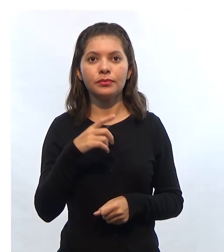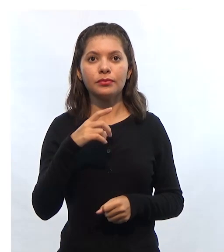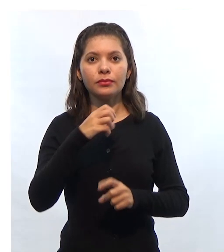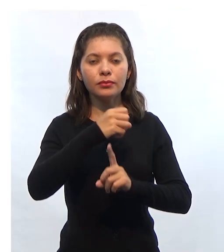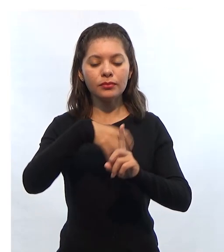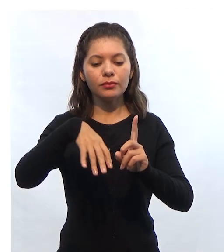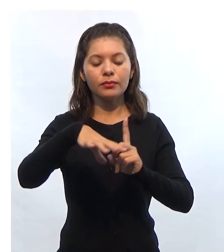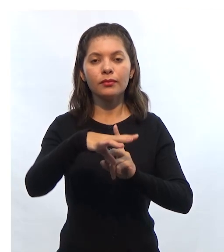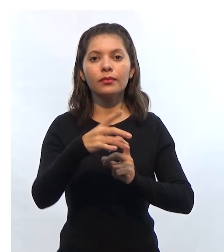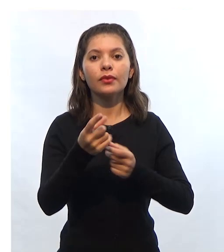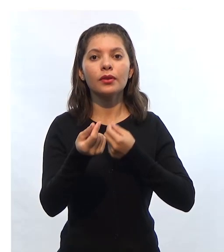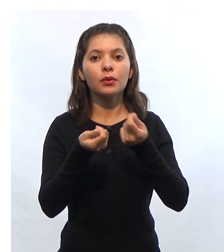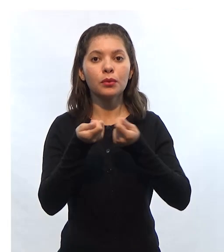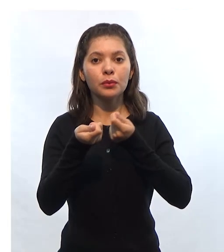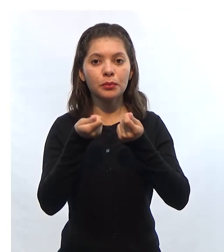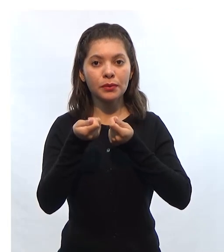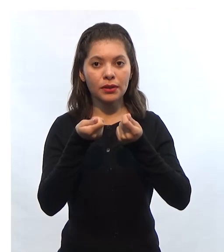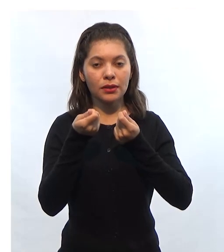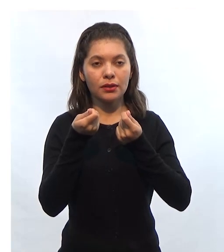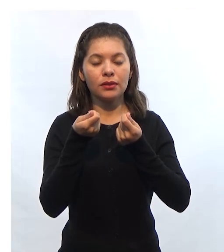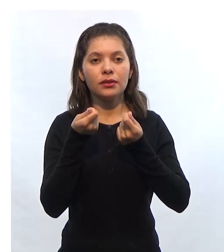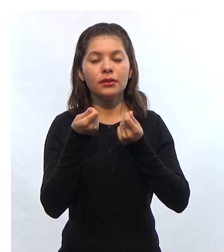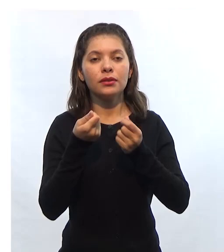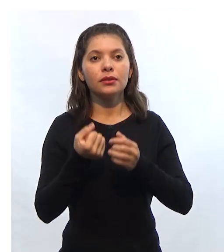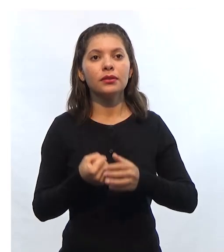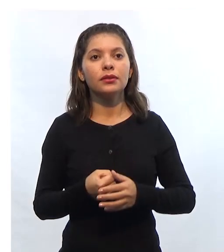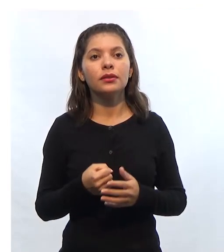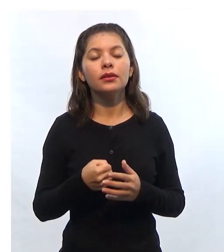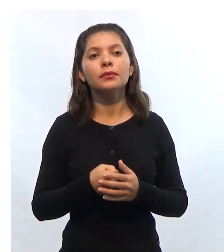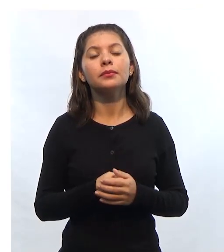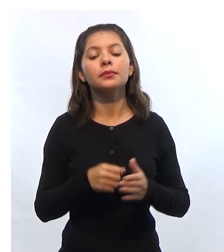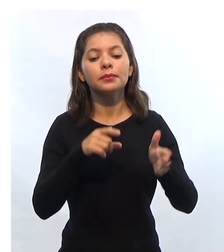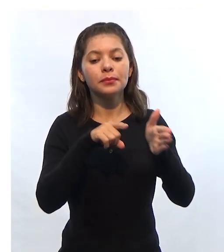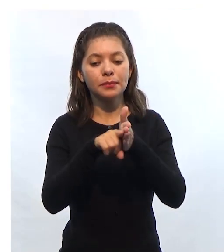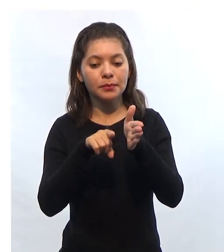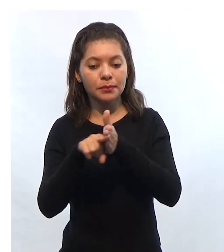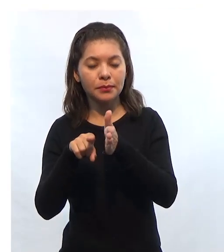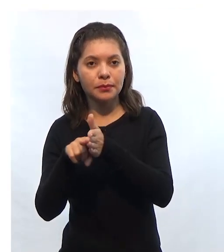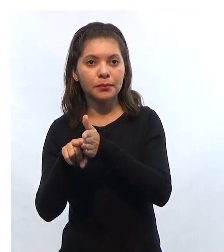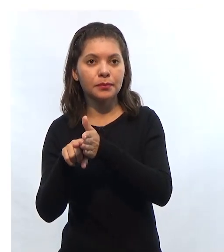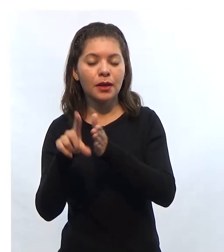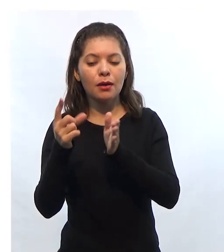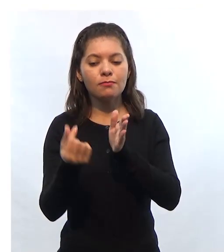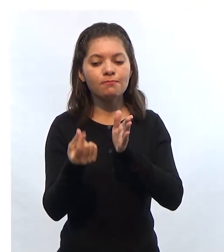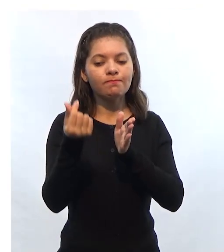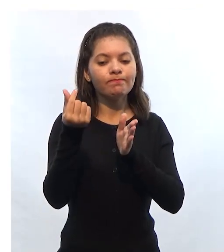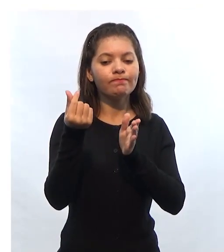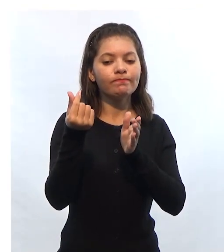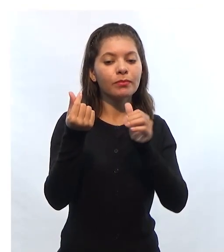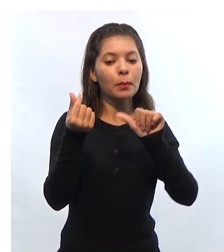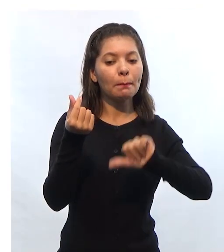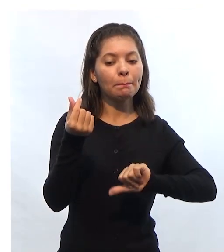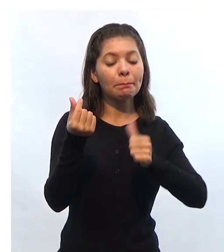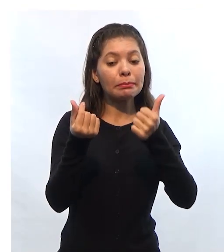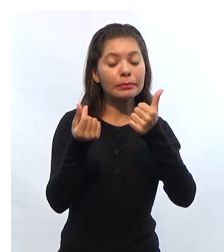gente tem a segmentação socioeconômica, que também está ligada a pesquisas como o Censo, que é a classe